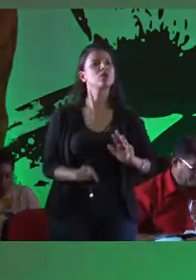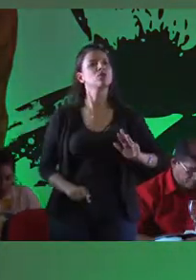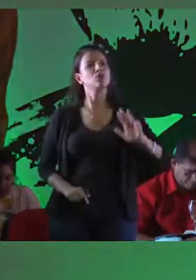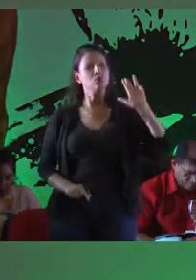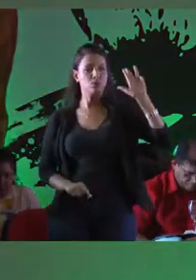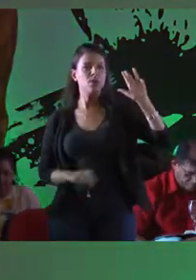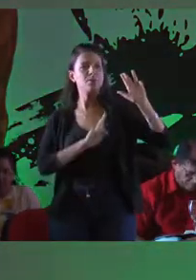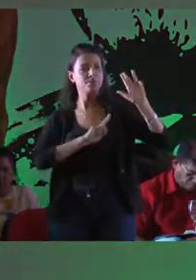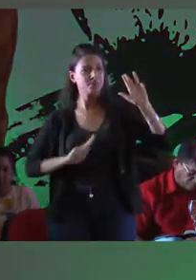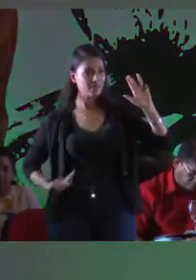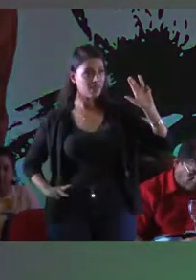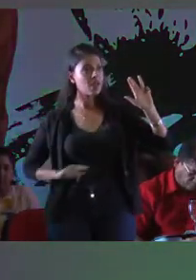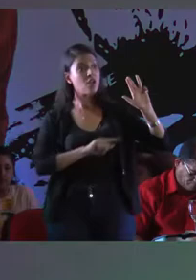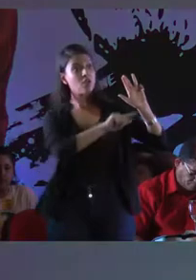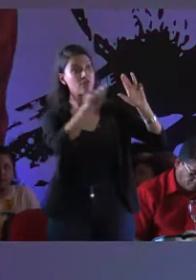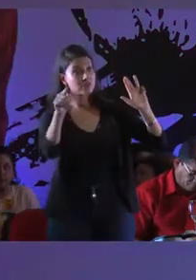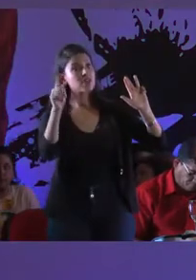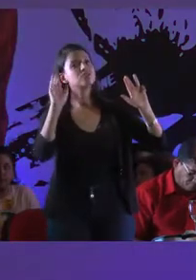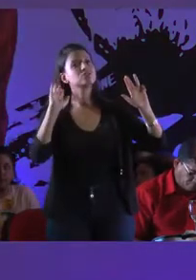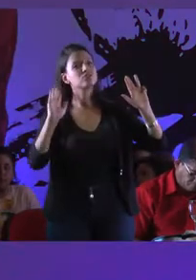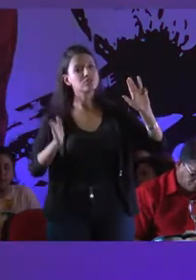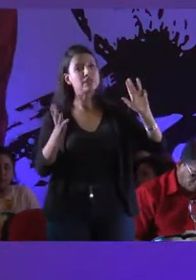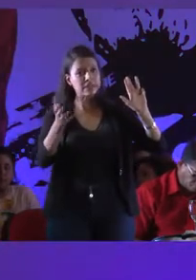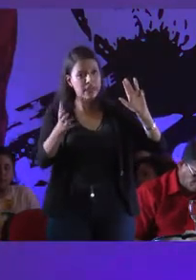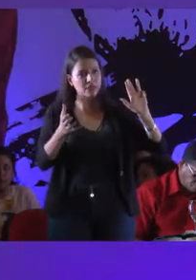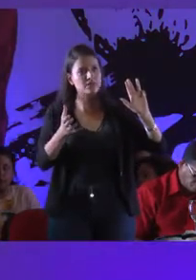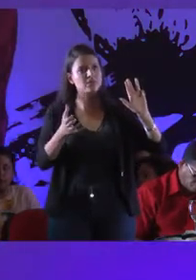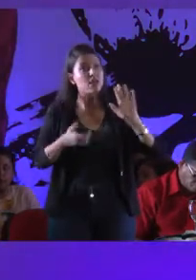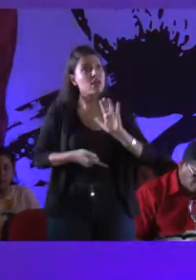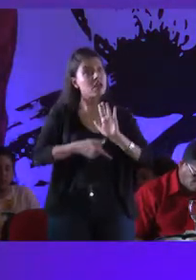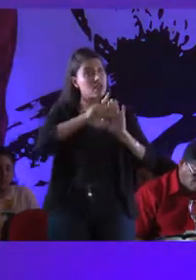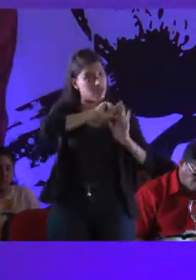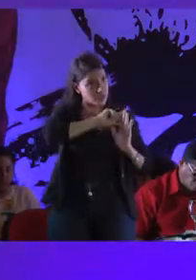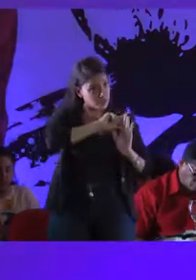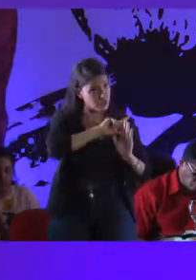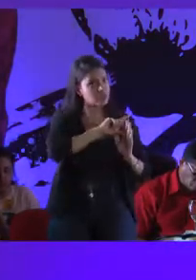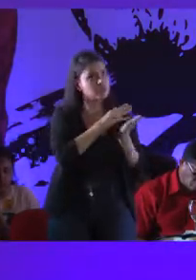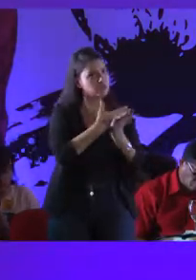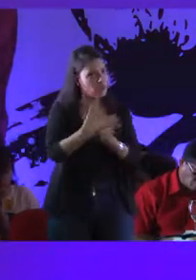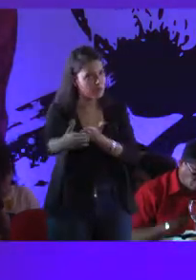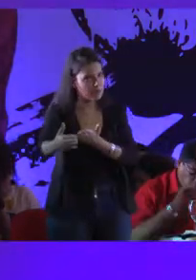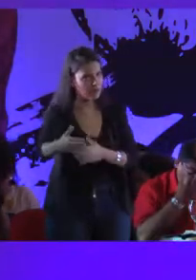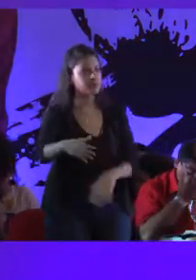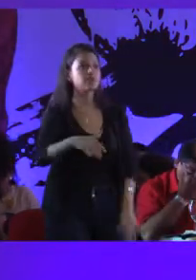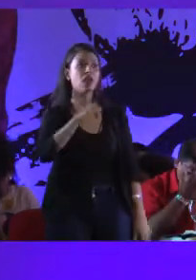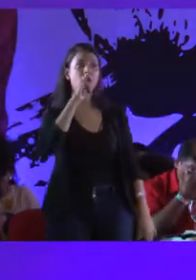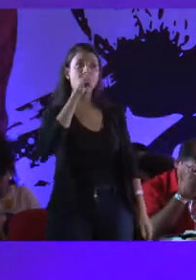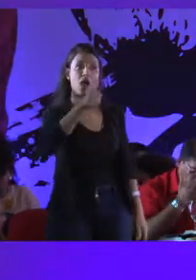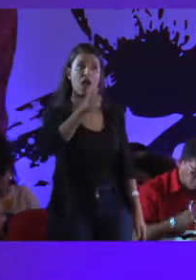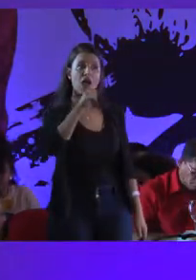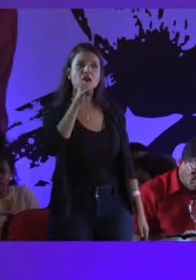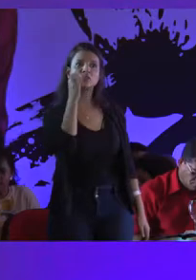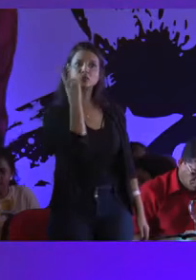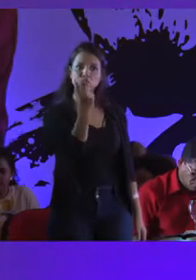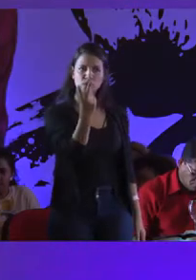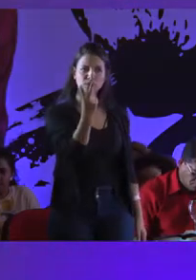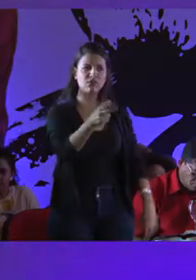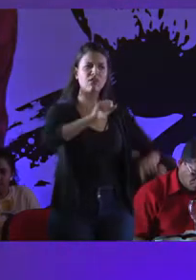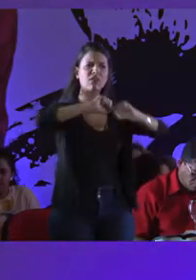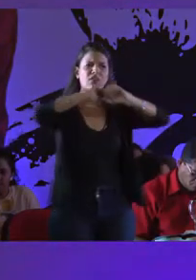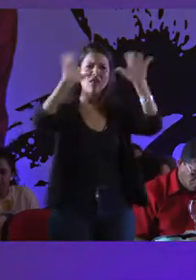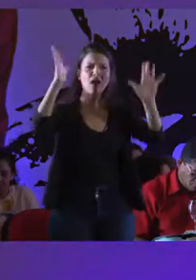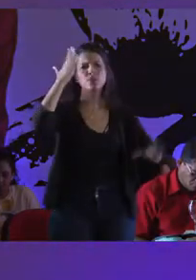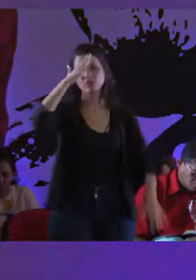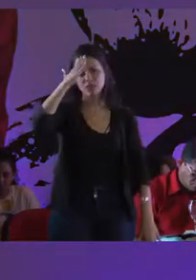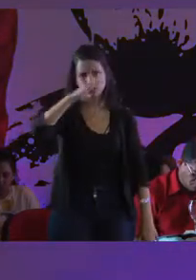quer tirar o Lula antes do jogo começar, eu quero deixar dois recados, duas coisas bem claras.